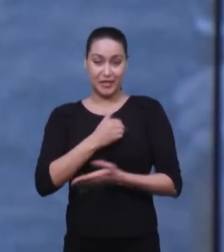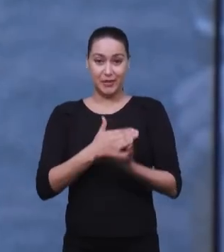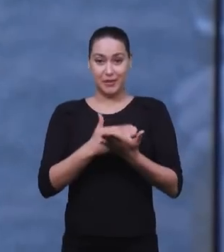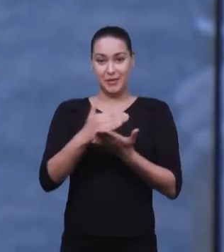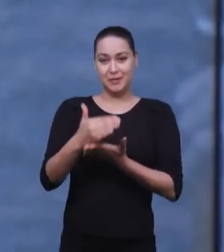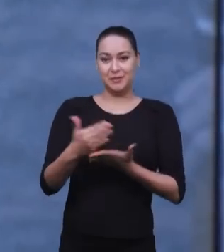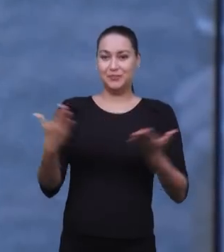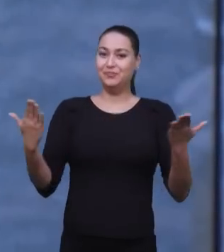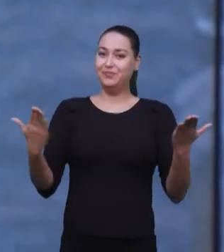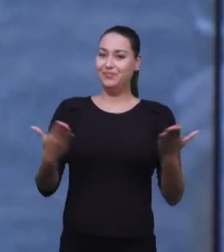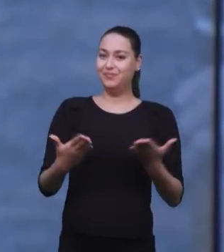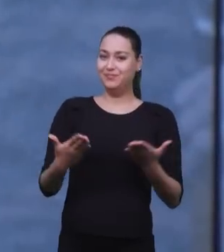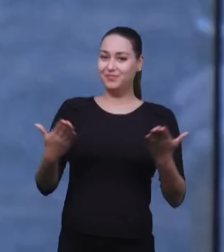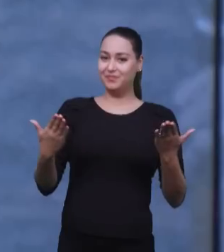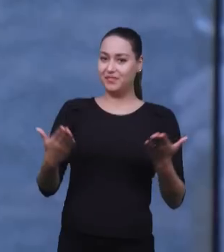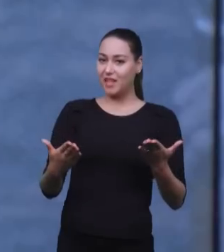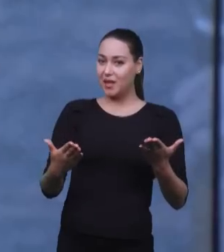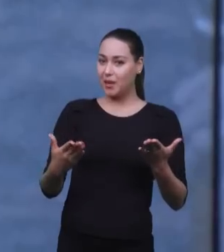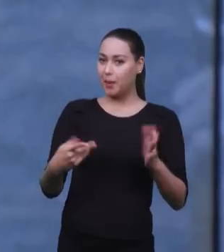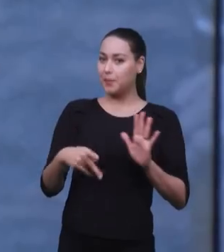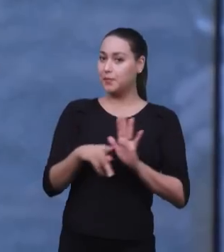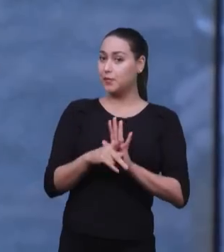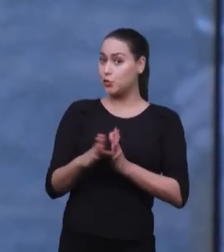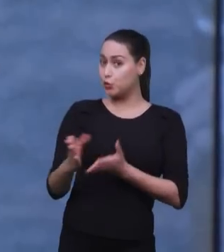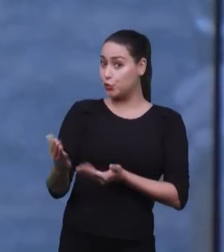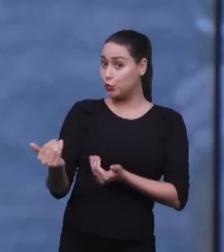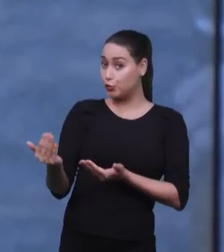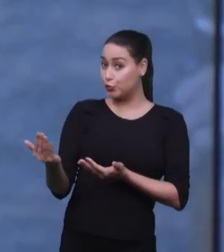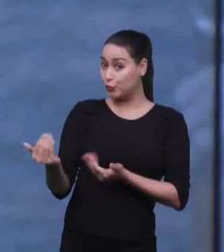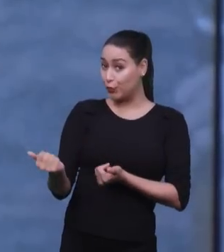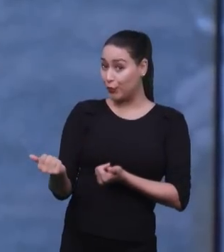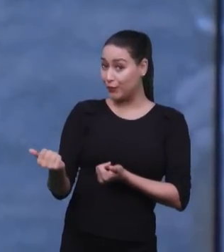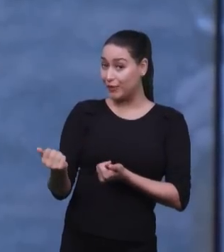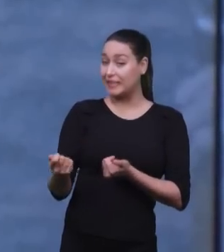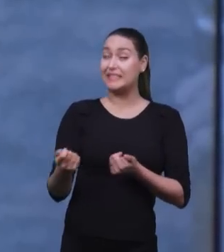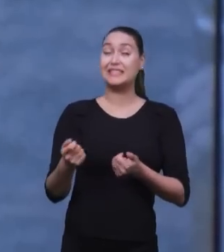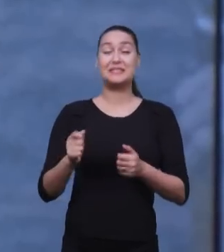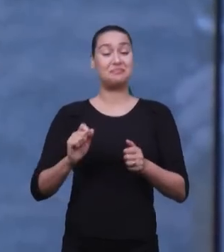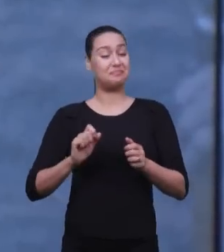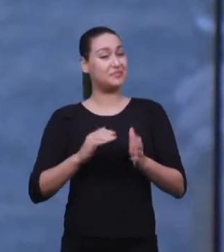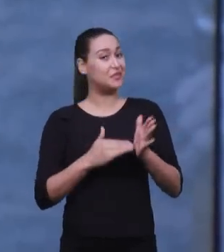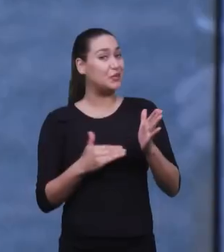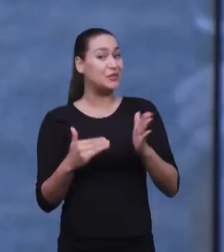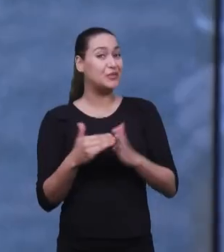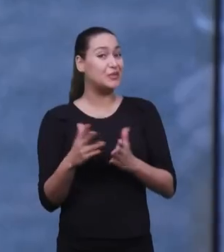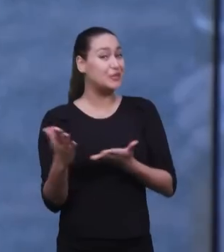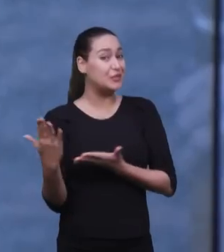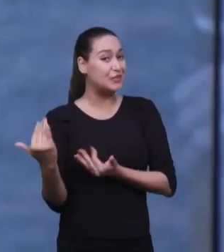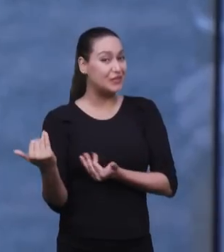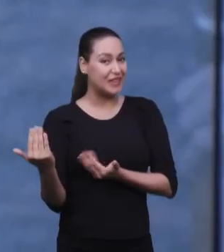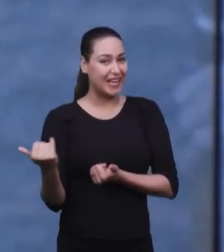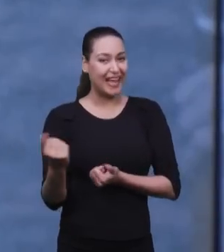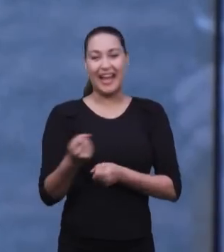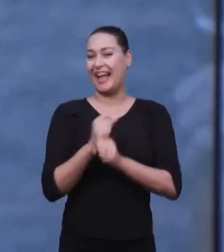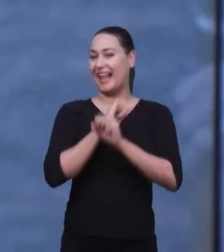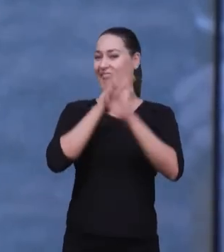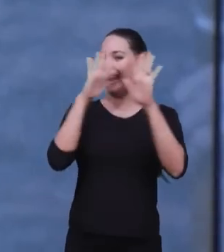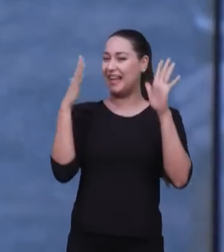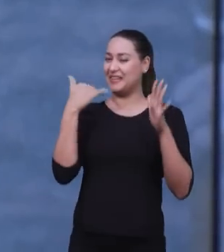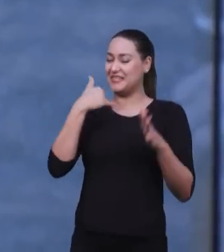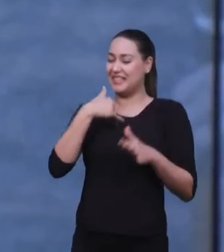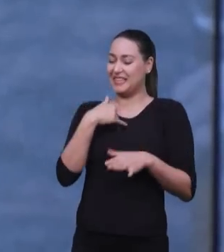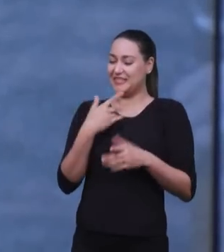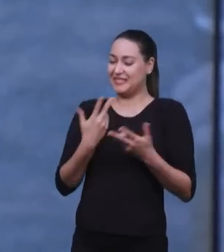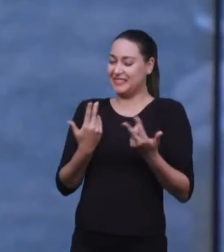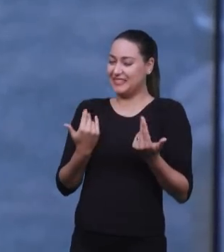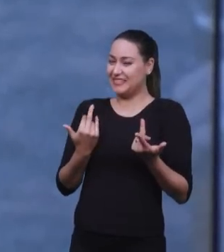estamos começando agora um programa de jovens para os jovens e feito por jovens. Quando eu digo programa é de jovens, claro,